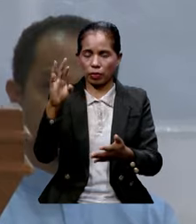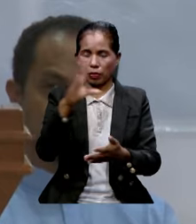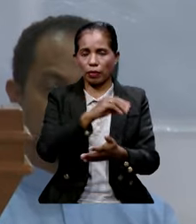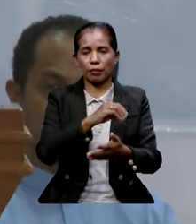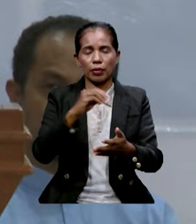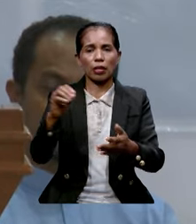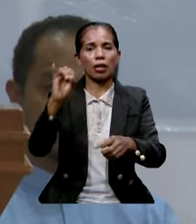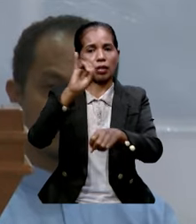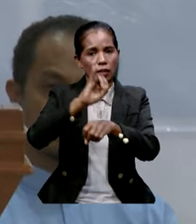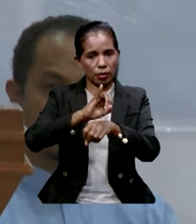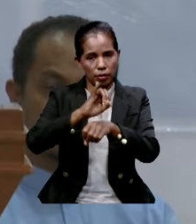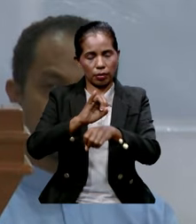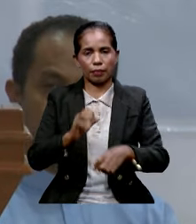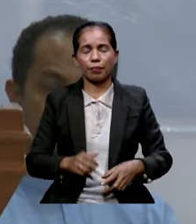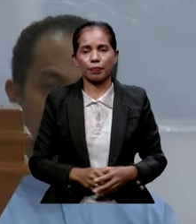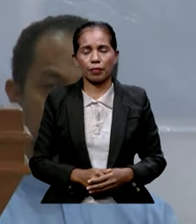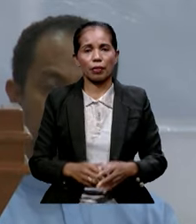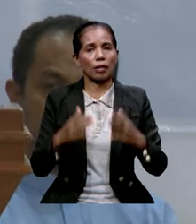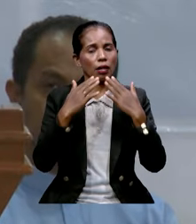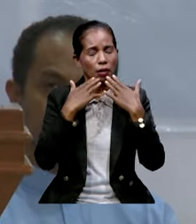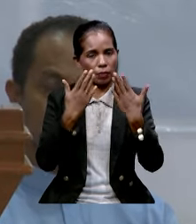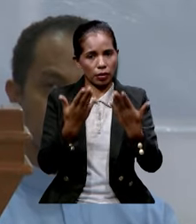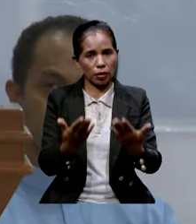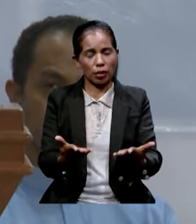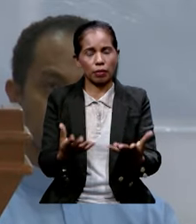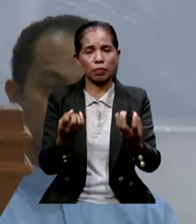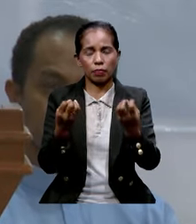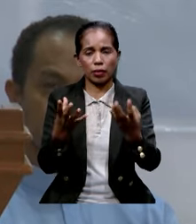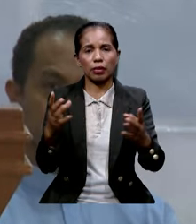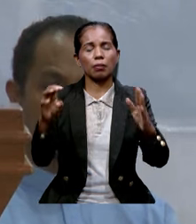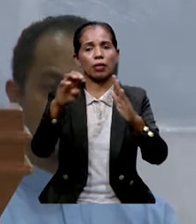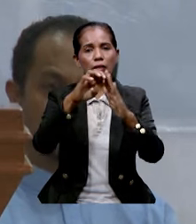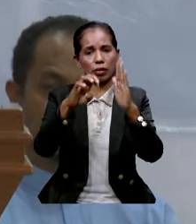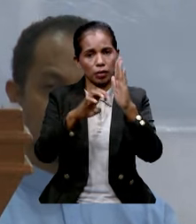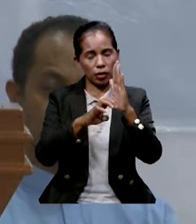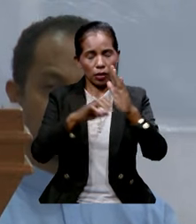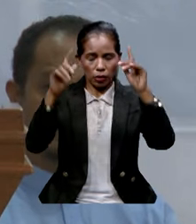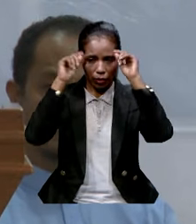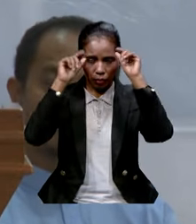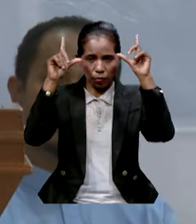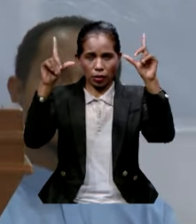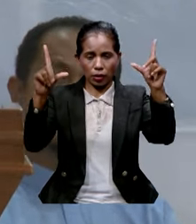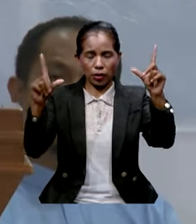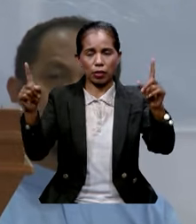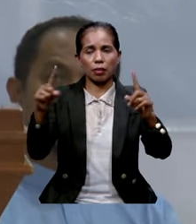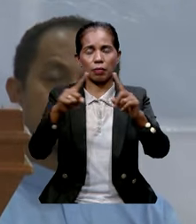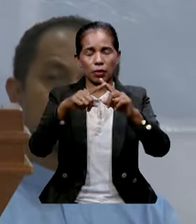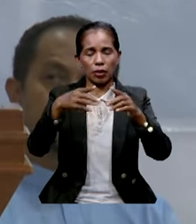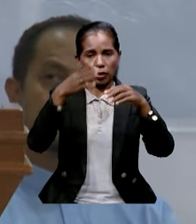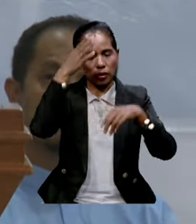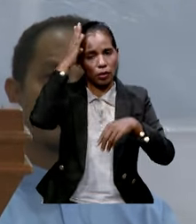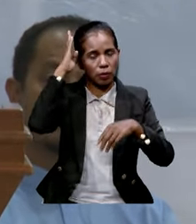da Igreja. Agradecemos também o Estado timorense, a partir do Senhor Presidente